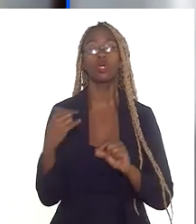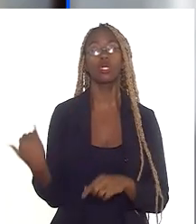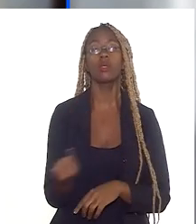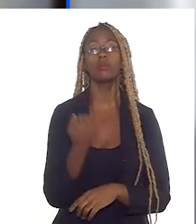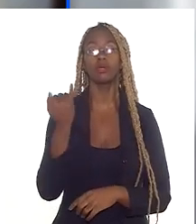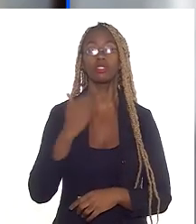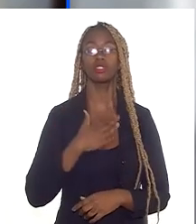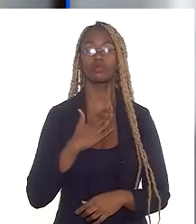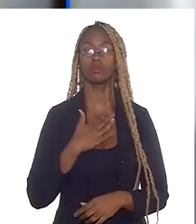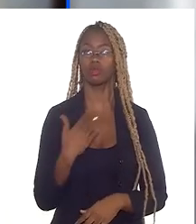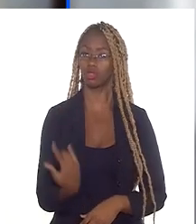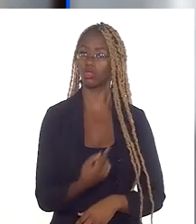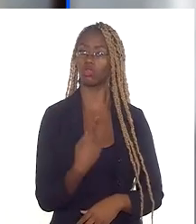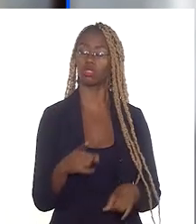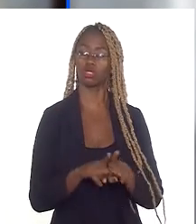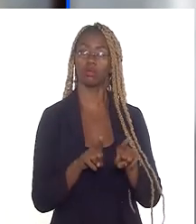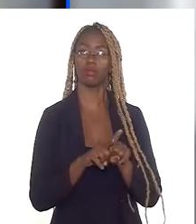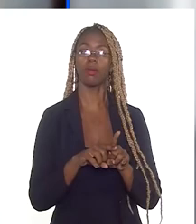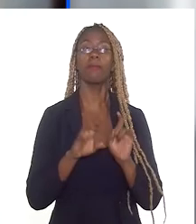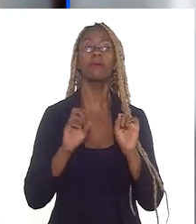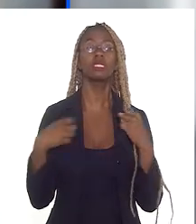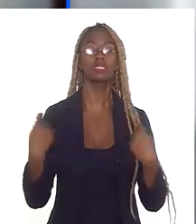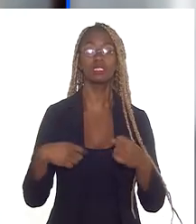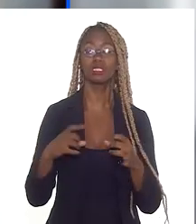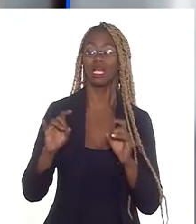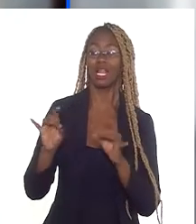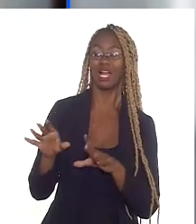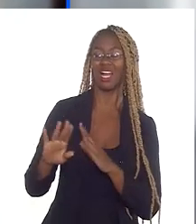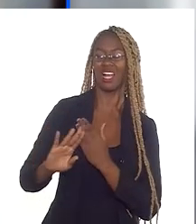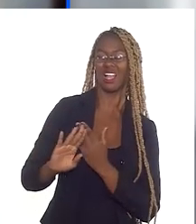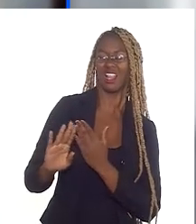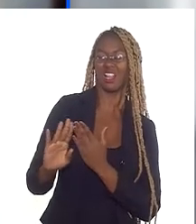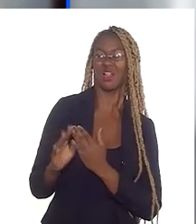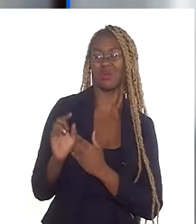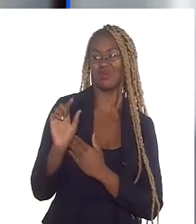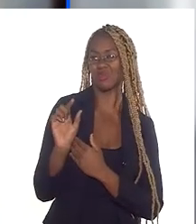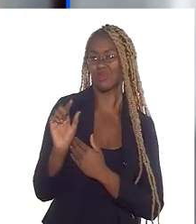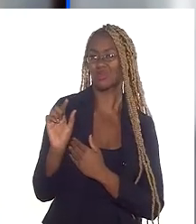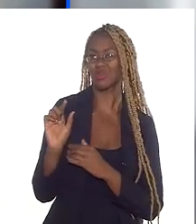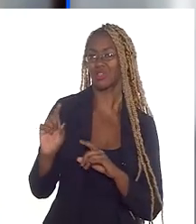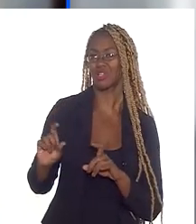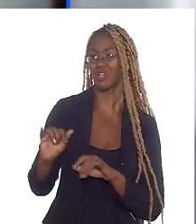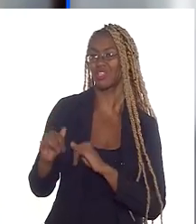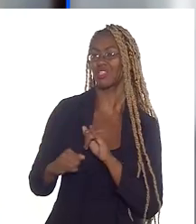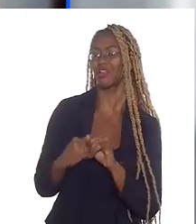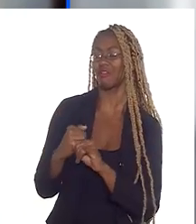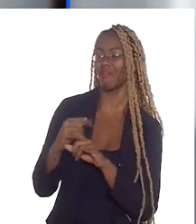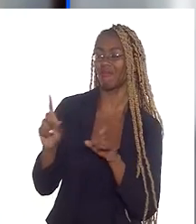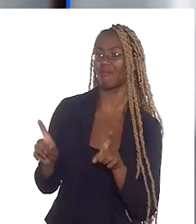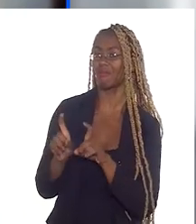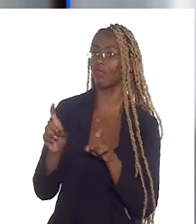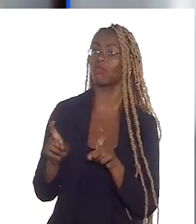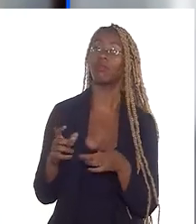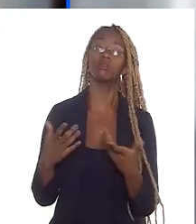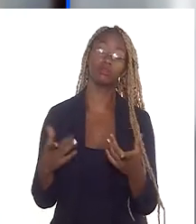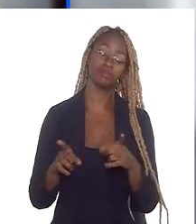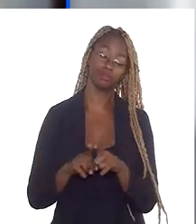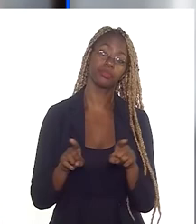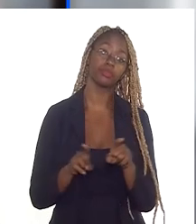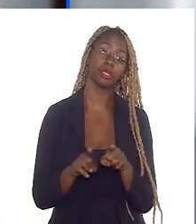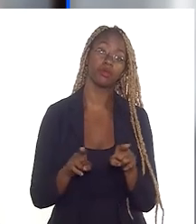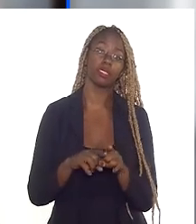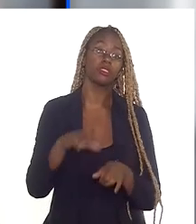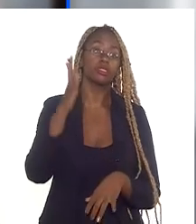o que tem sentido para mim quando eu também possa estar fora da conexão digital Porque é necessário é a gente já sabe que isso aí